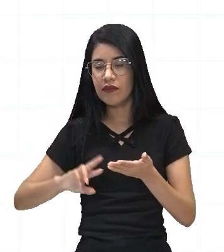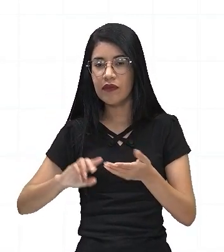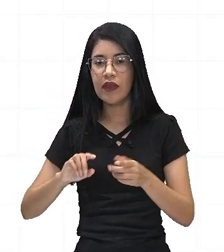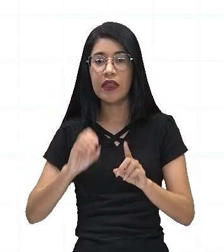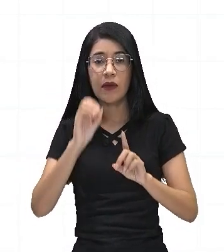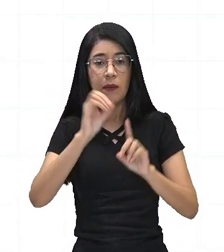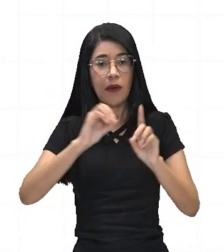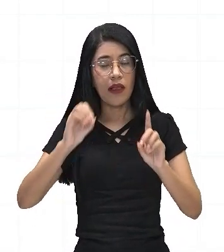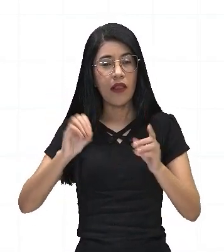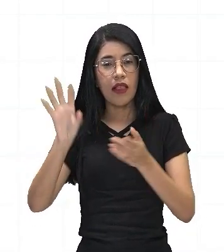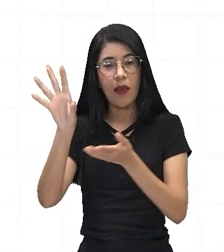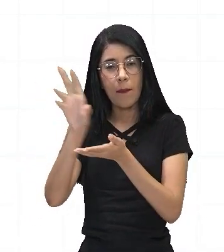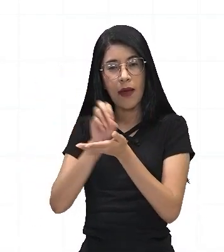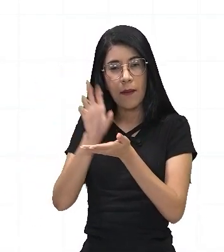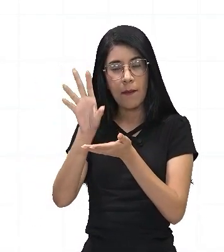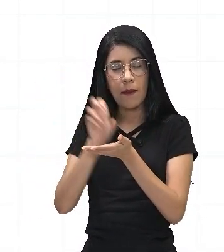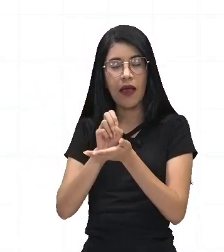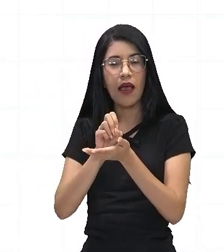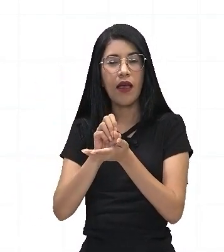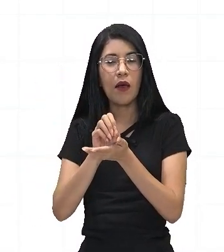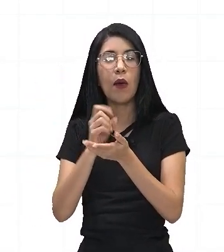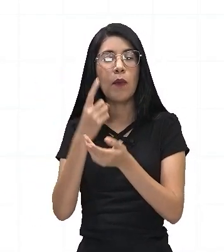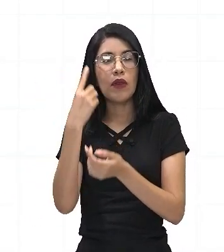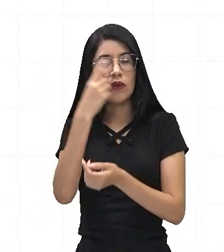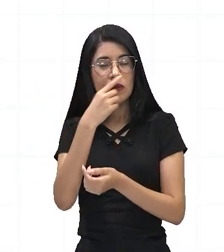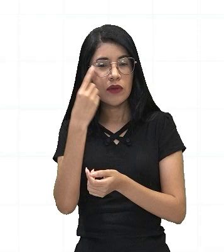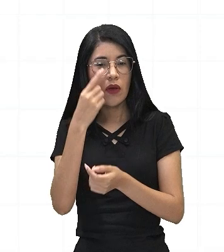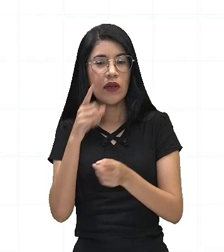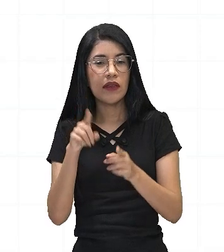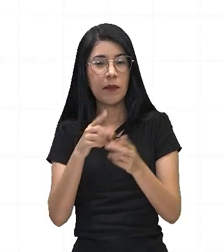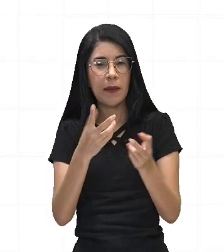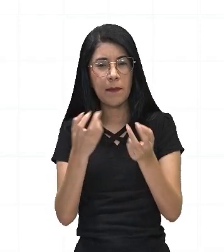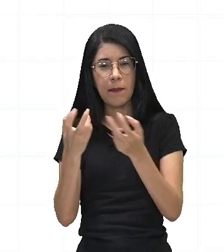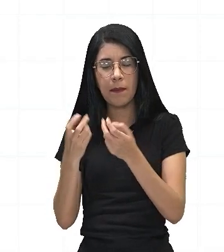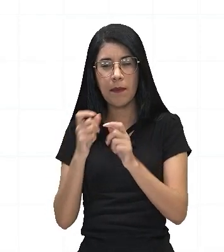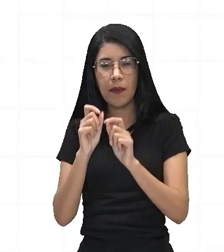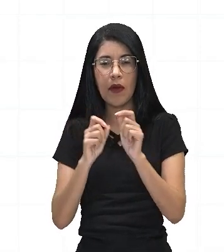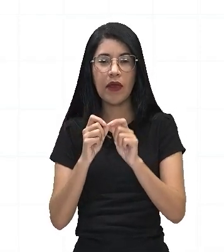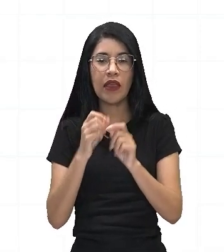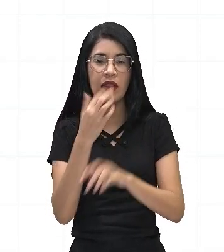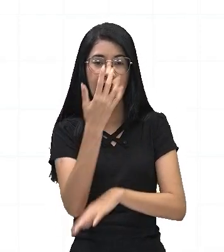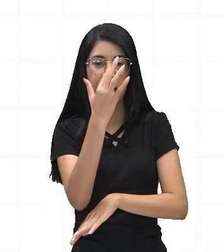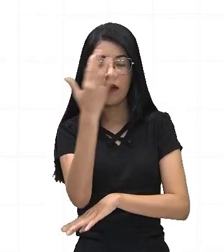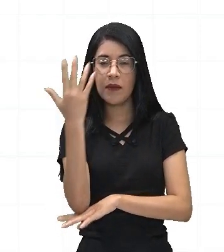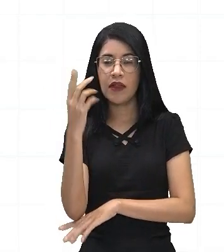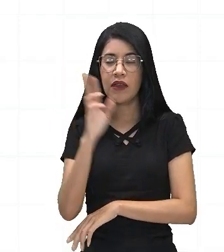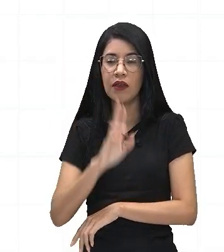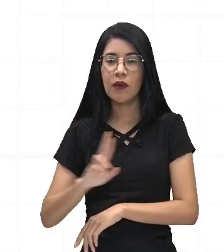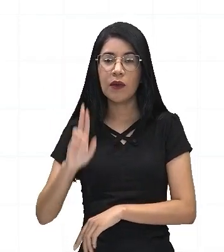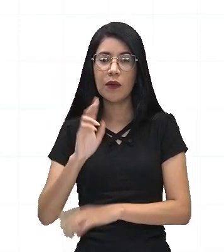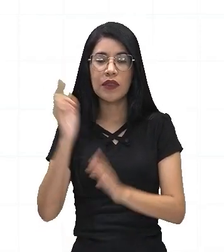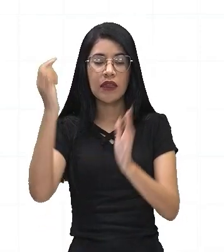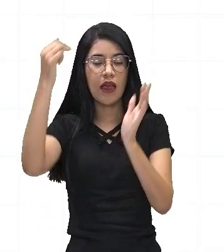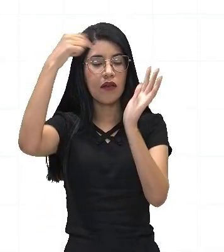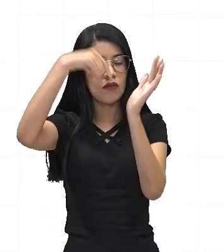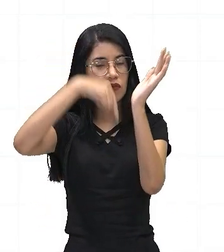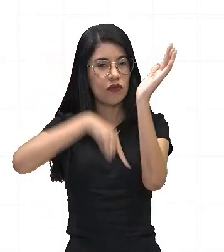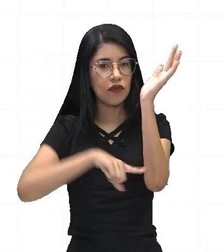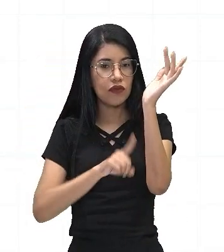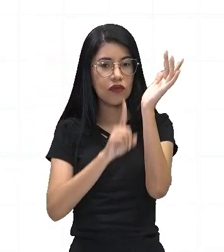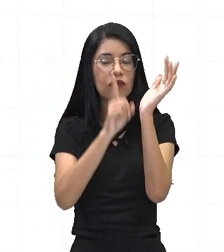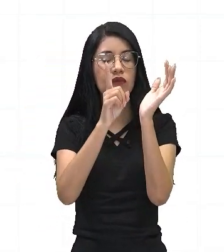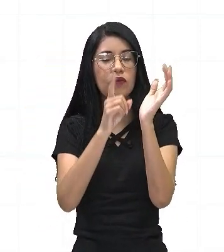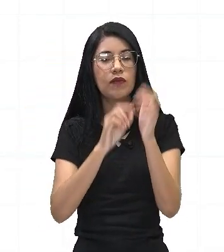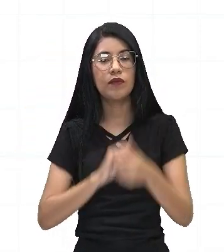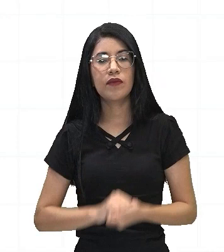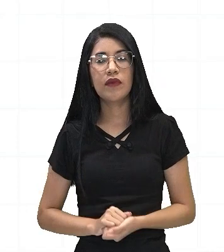serem captadas por nossos olhos, são identificadas pelas plantas, que as utilizam no processo de fotossíntese. E aí nós temos uma